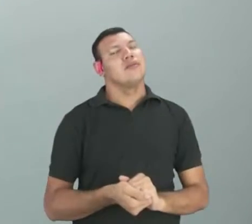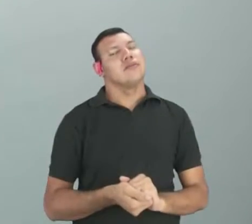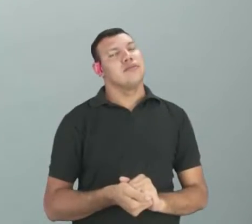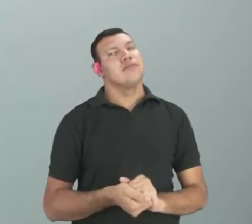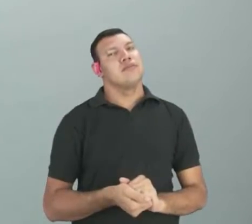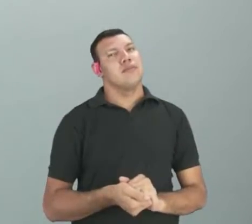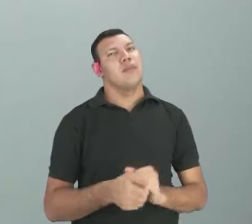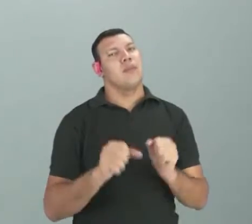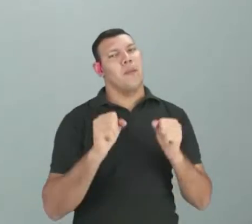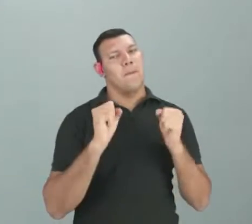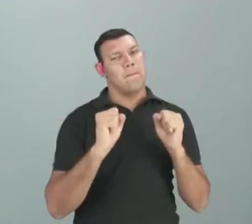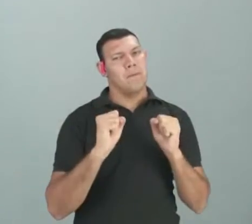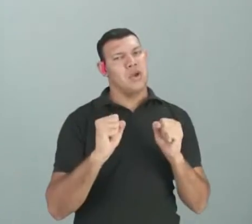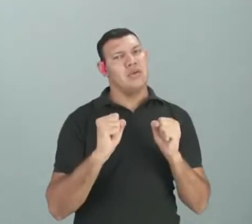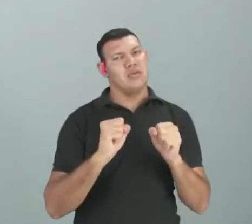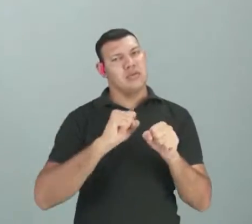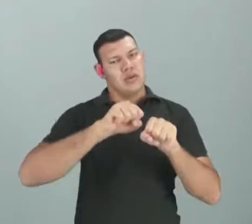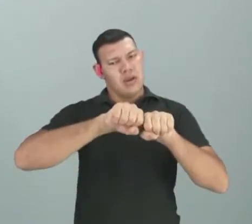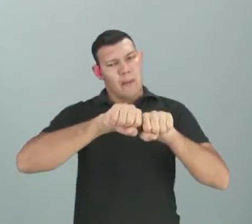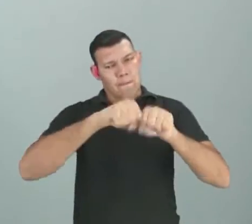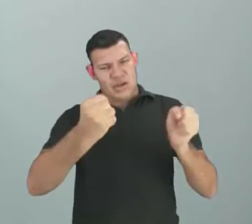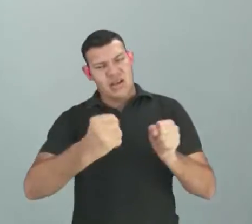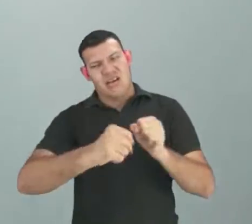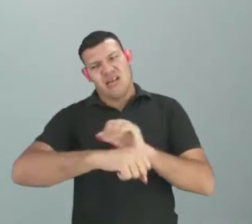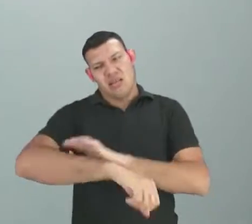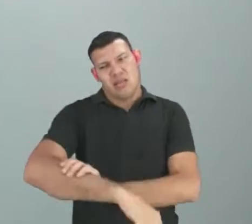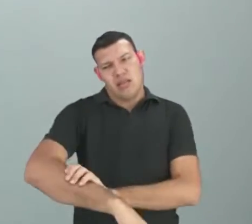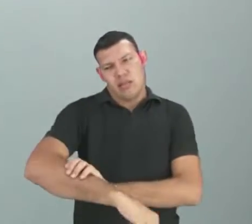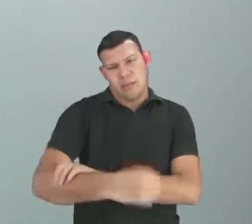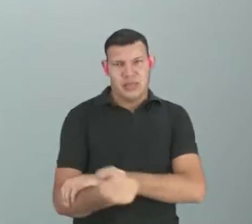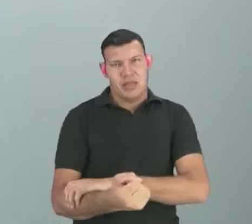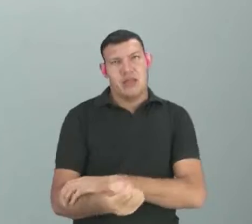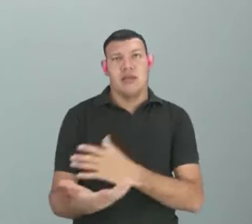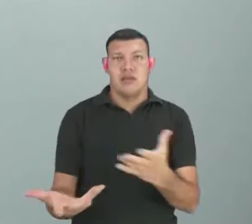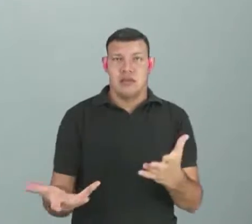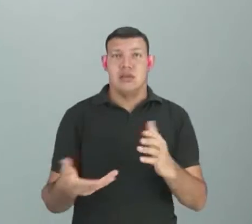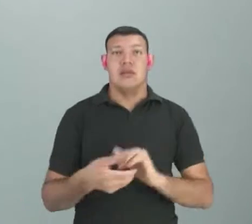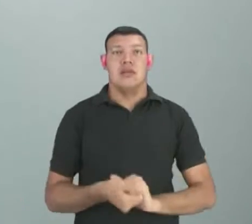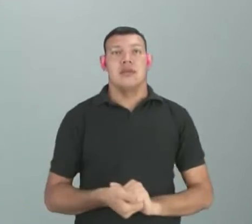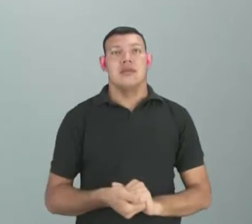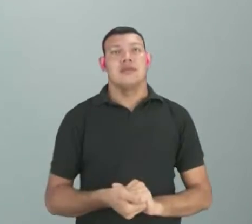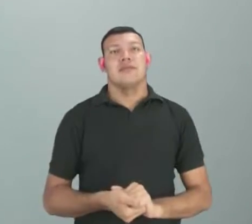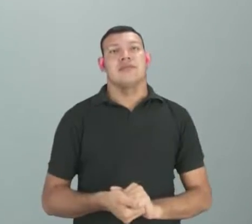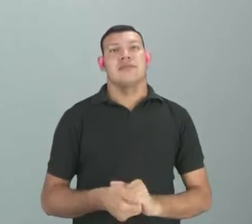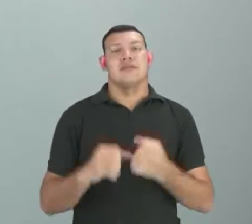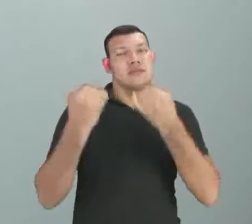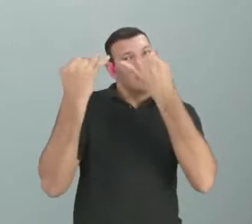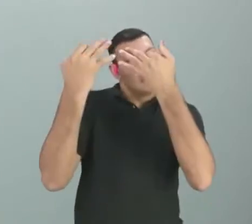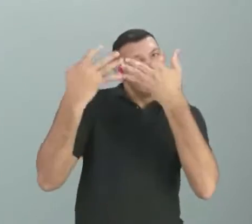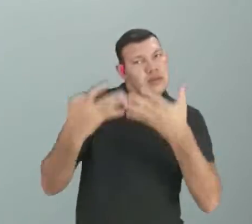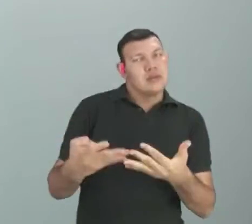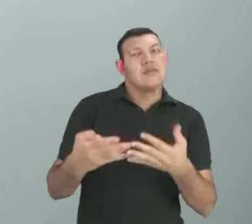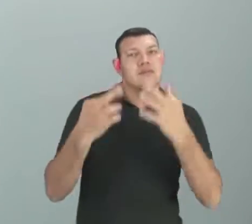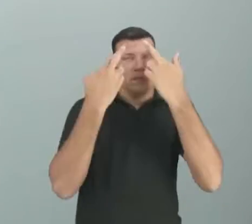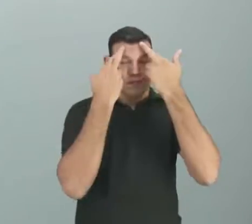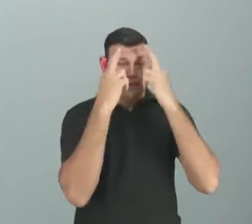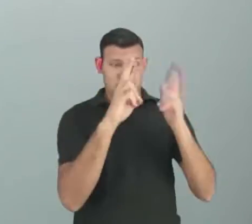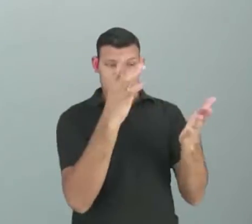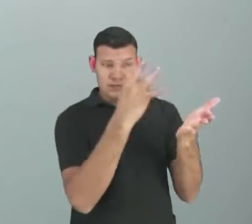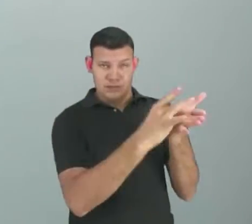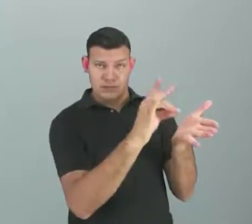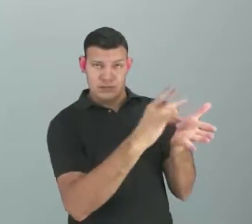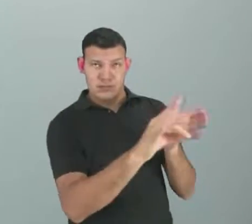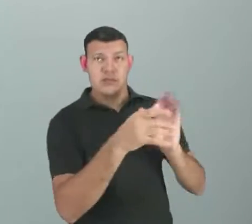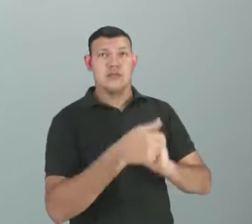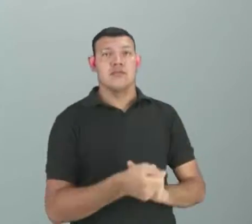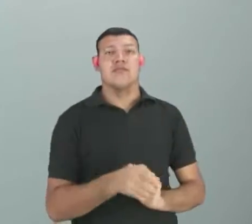bem quebrar um braço de uma outra pessoa. Então, isso que a gente está falando, né? Sobre o respeito com o seu adversário